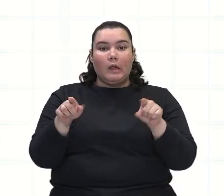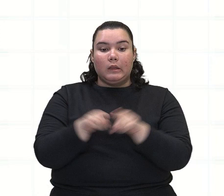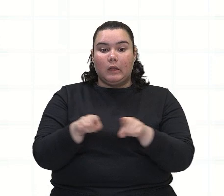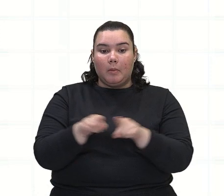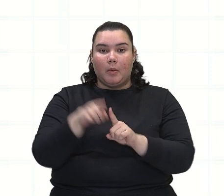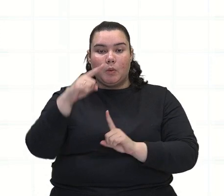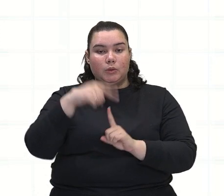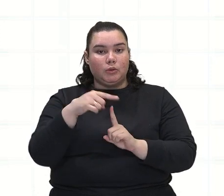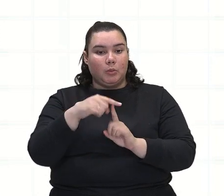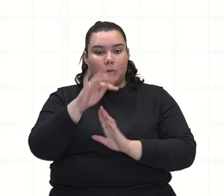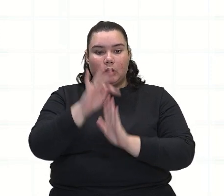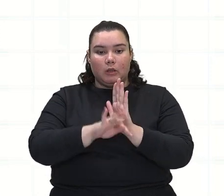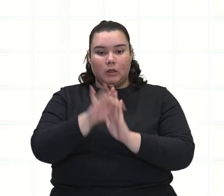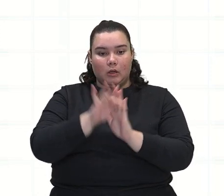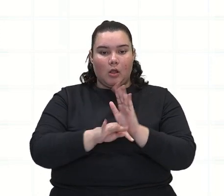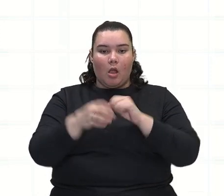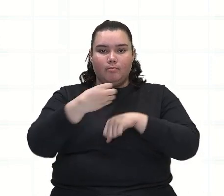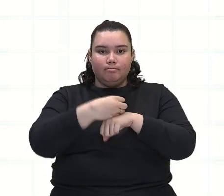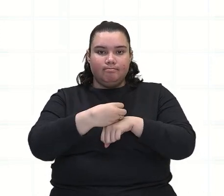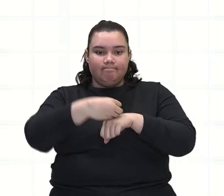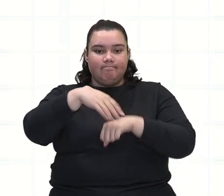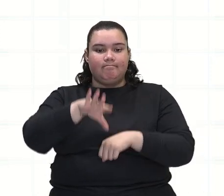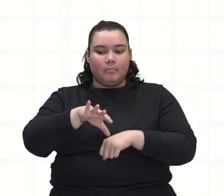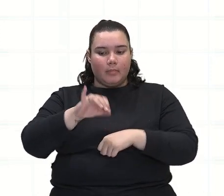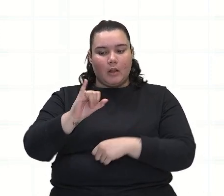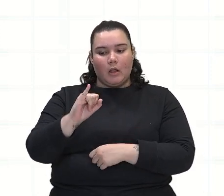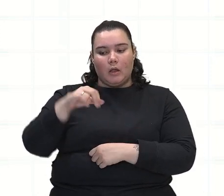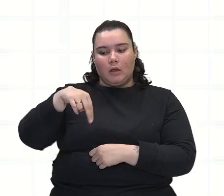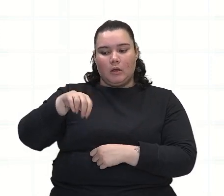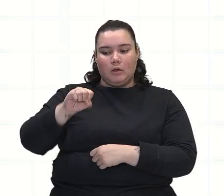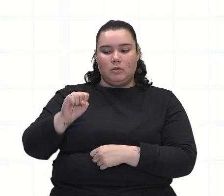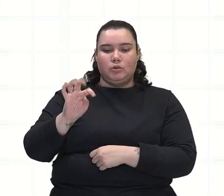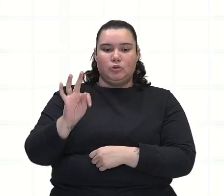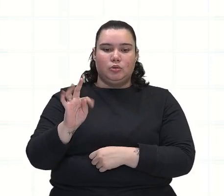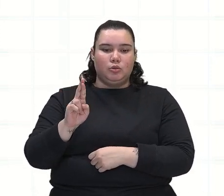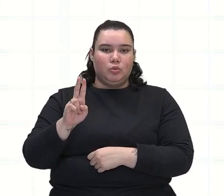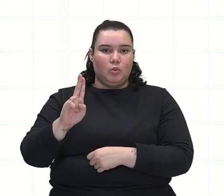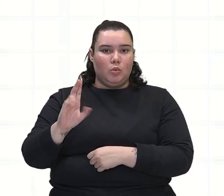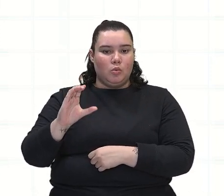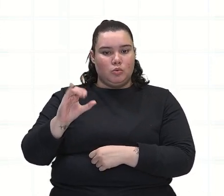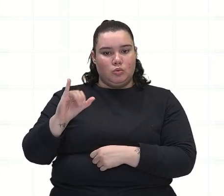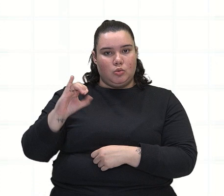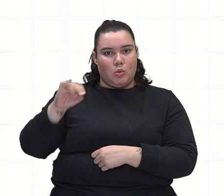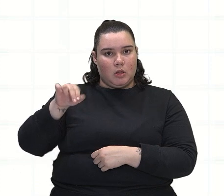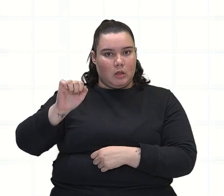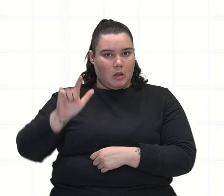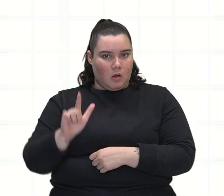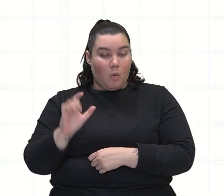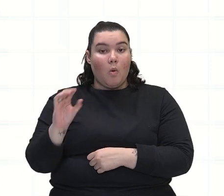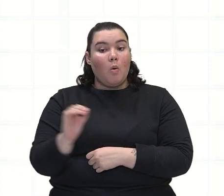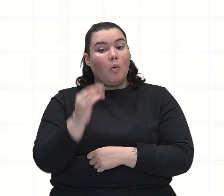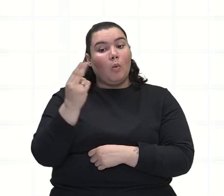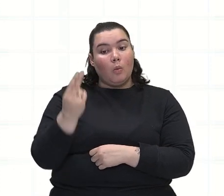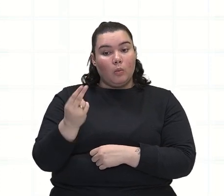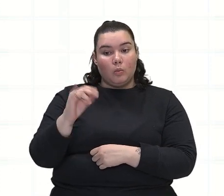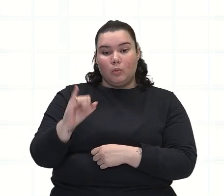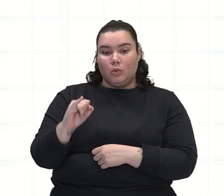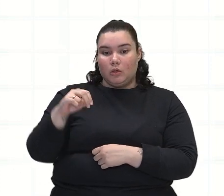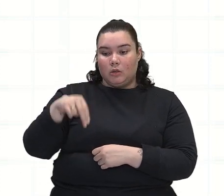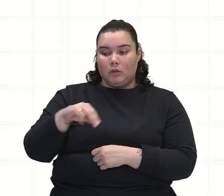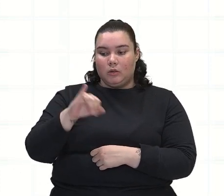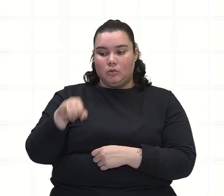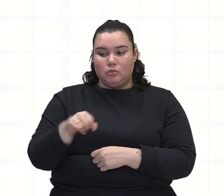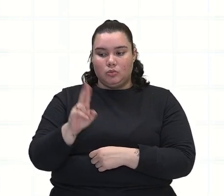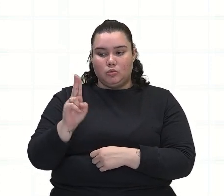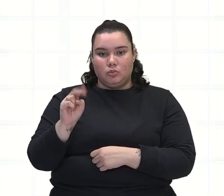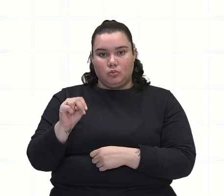tipologia textual instrucional ou instrutivo ou injuntivo, que nós já vimos e que